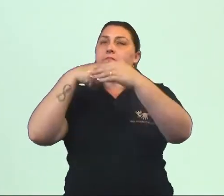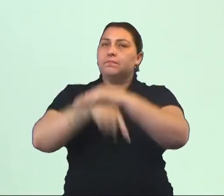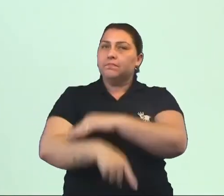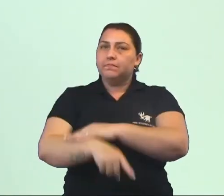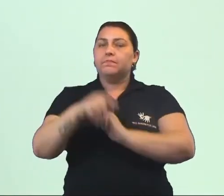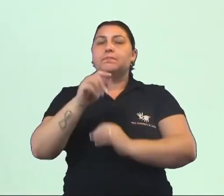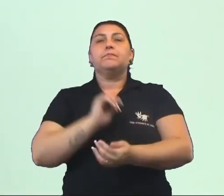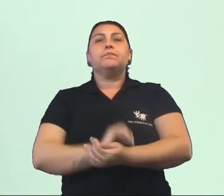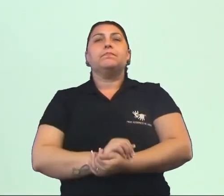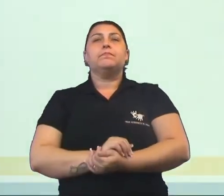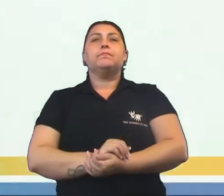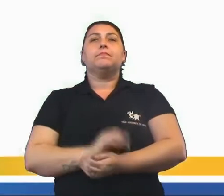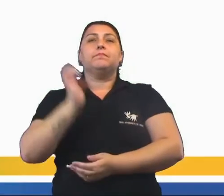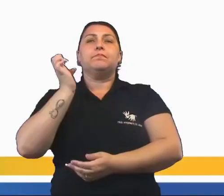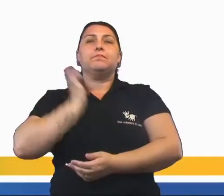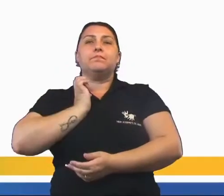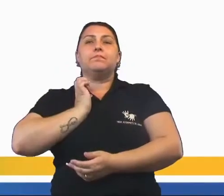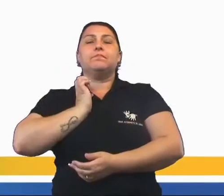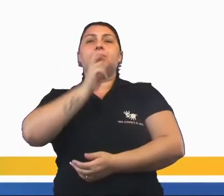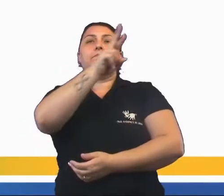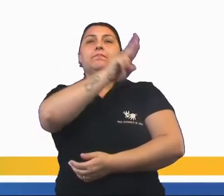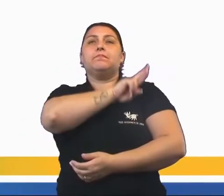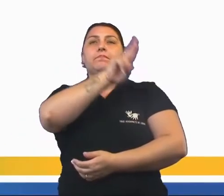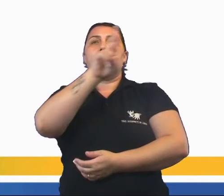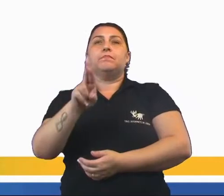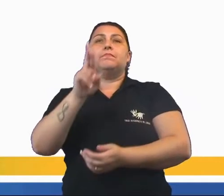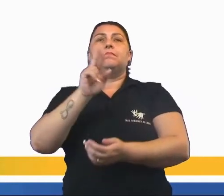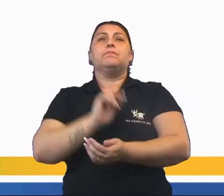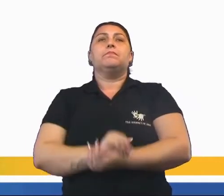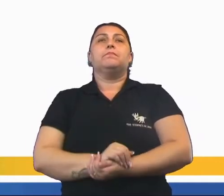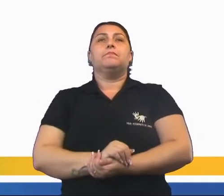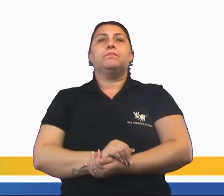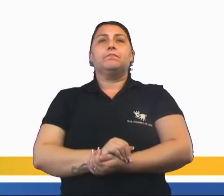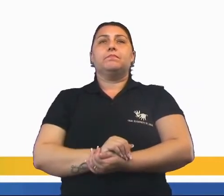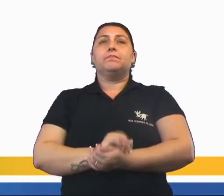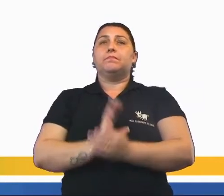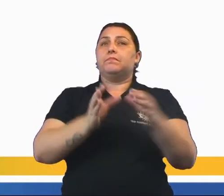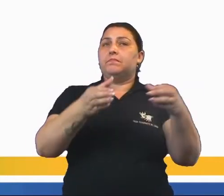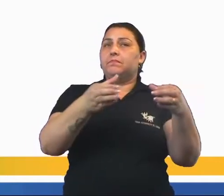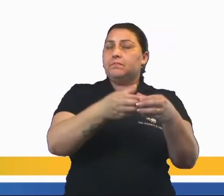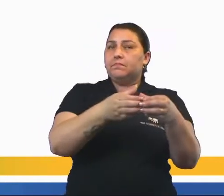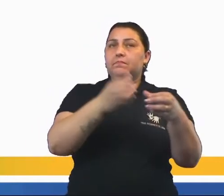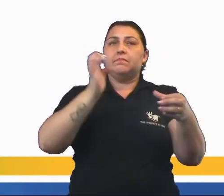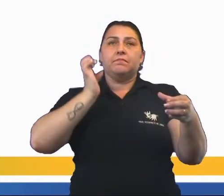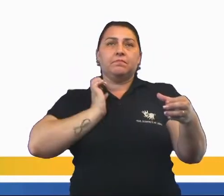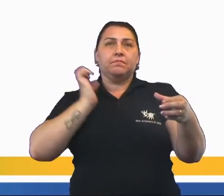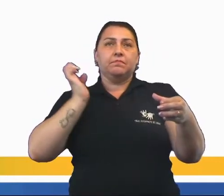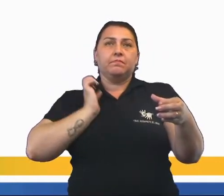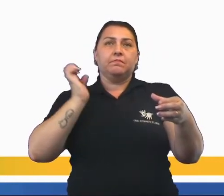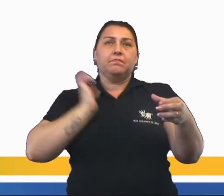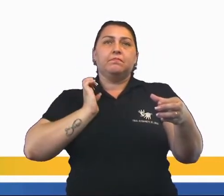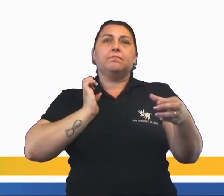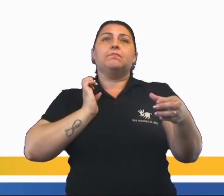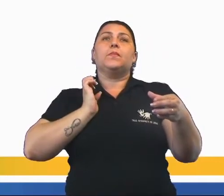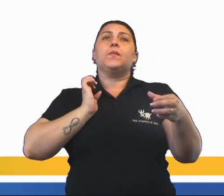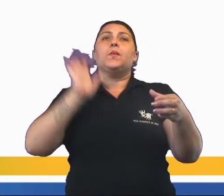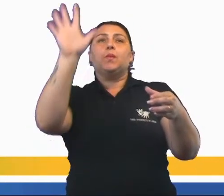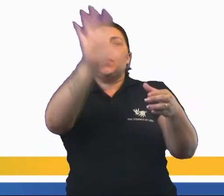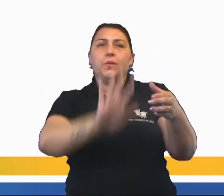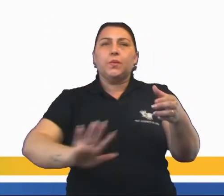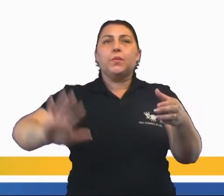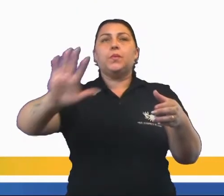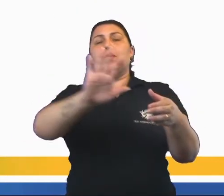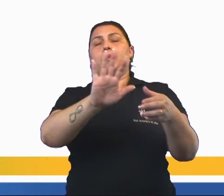a nossa distinção entre ética e religião. O princípio ético é coletivo, é para todos. O princípio ético é